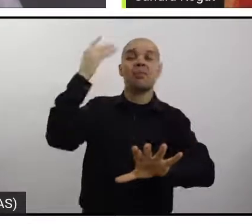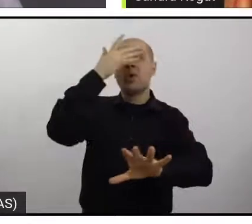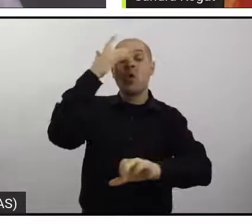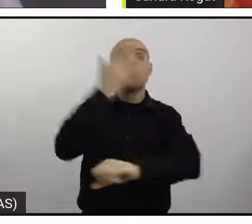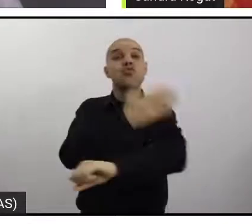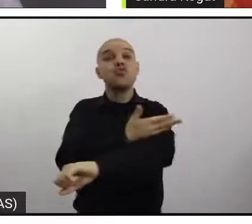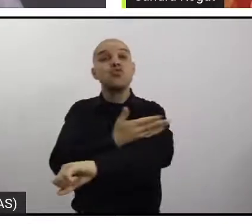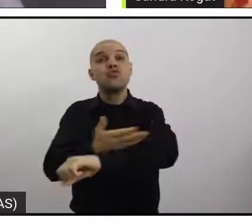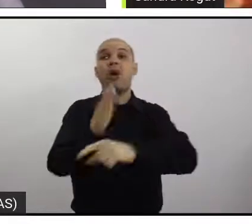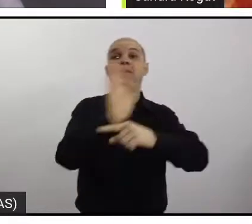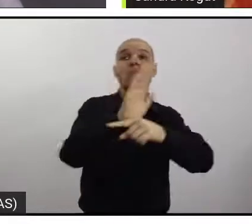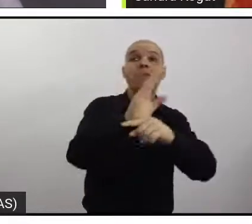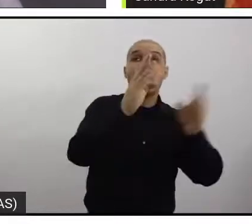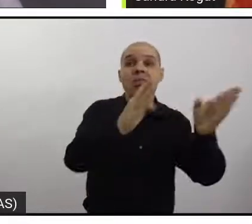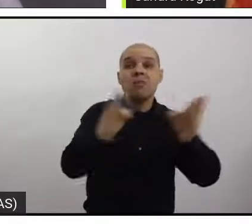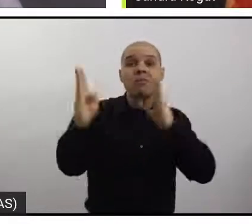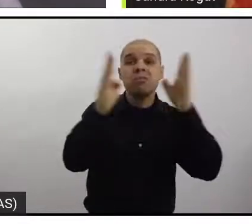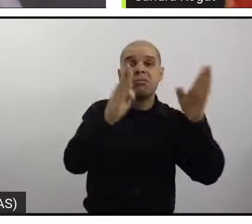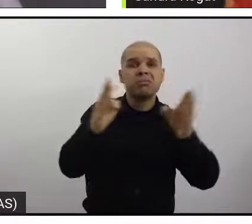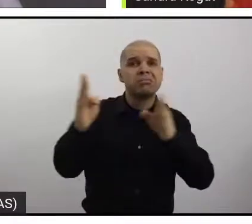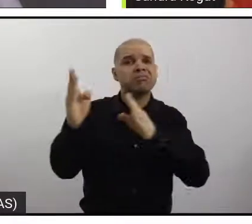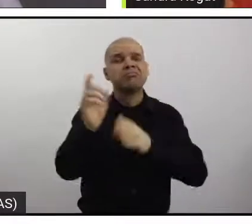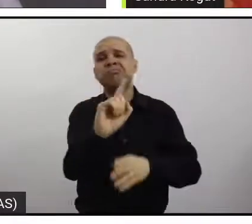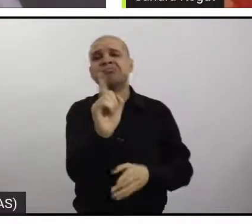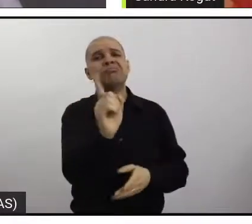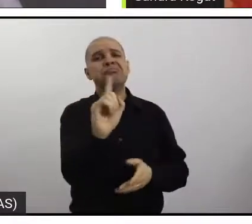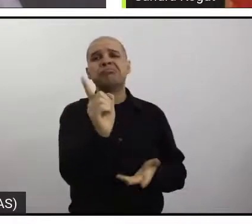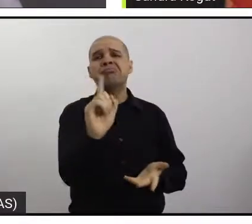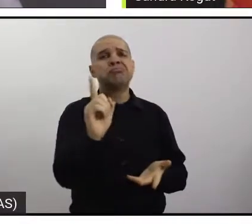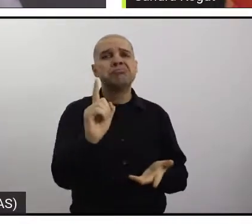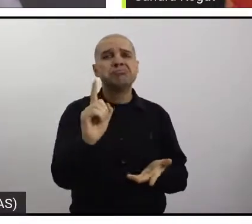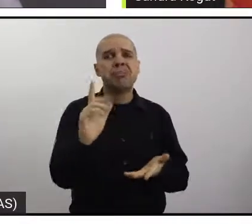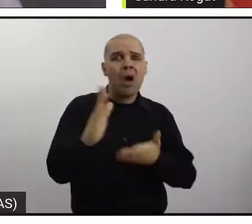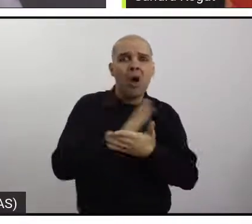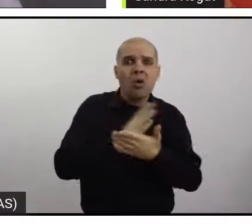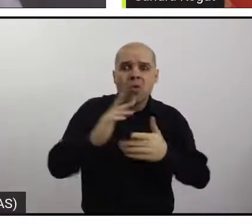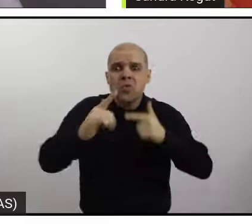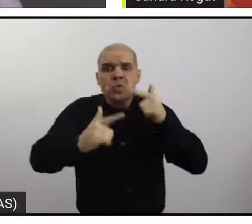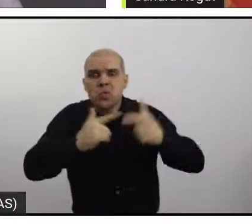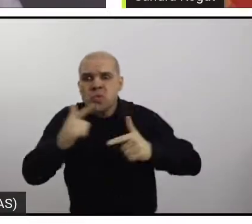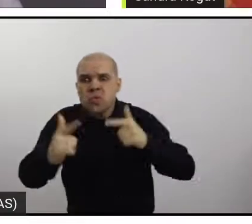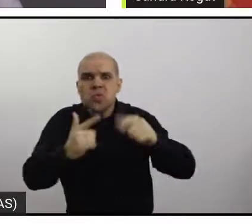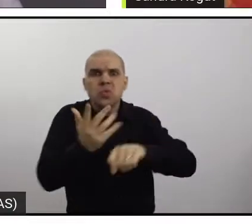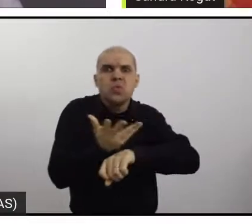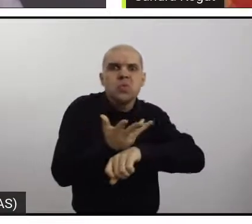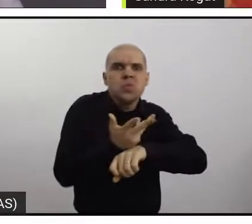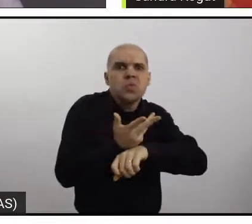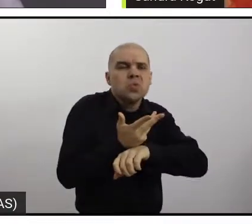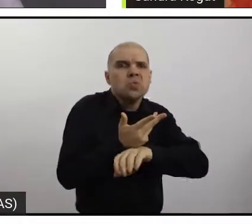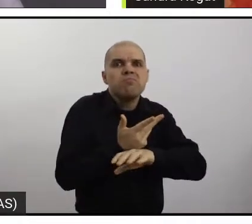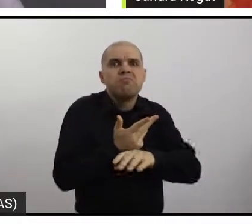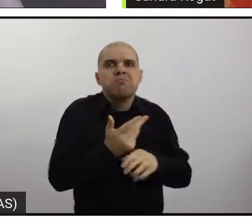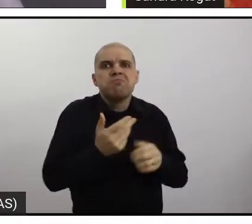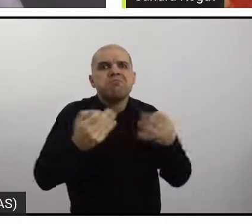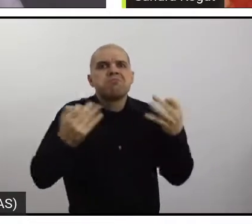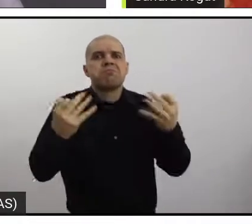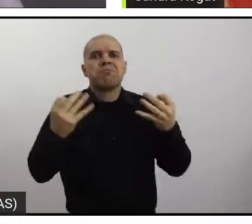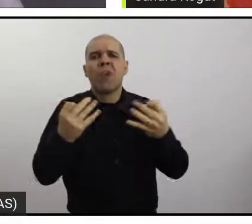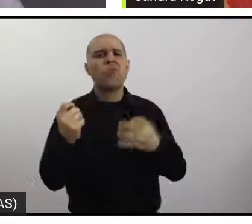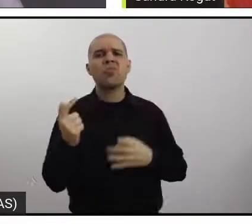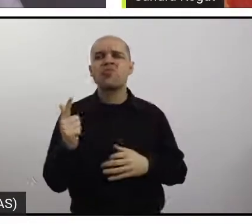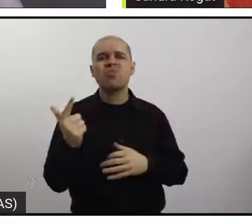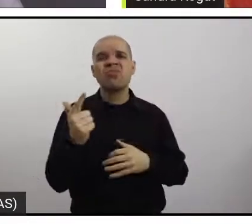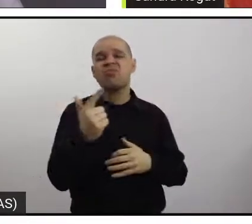Era uma ferramenta que ninguém sabia muito bem para onde ela ia levar. O vídeo, nessa época, não entrava